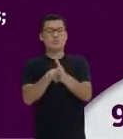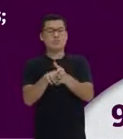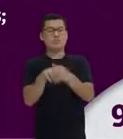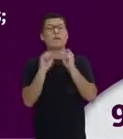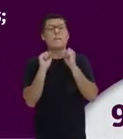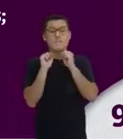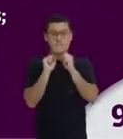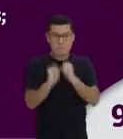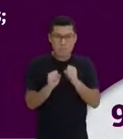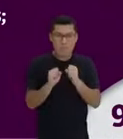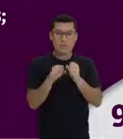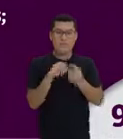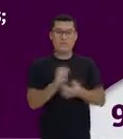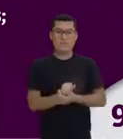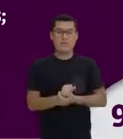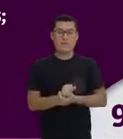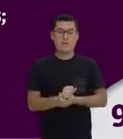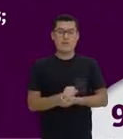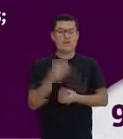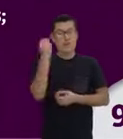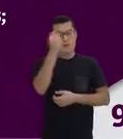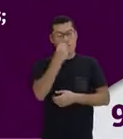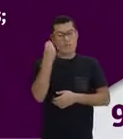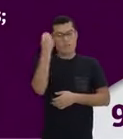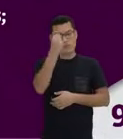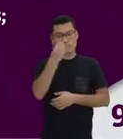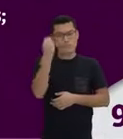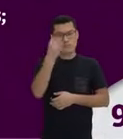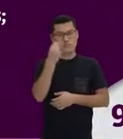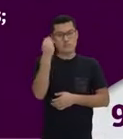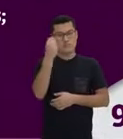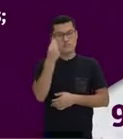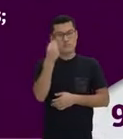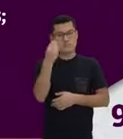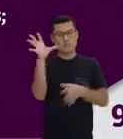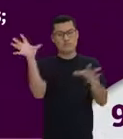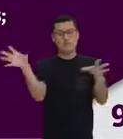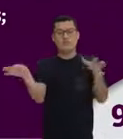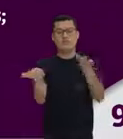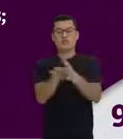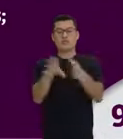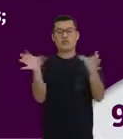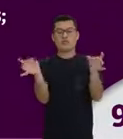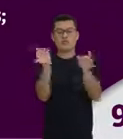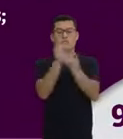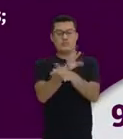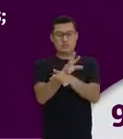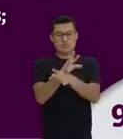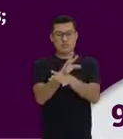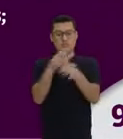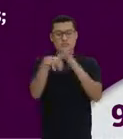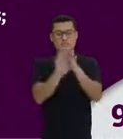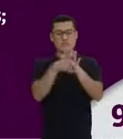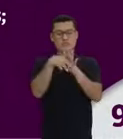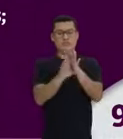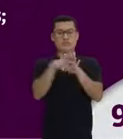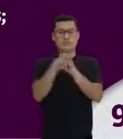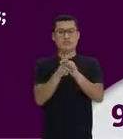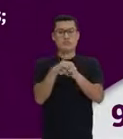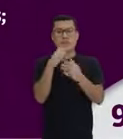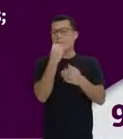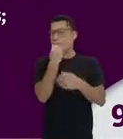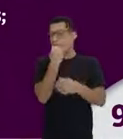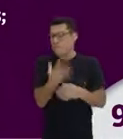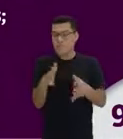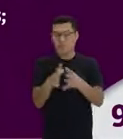intuir né intuição significa observar e chegaram a uma conclusão que esse conceito ele parece ser